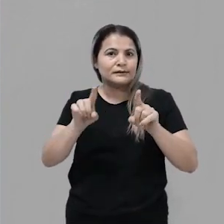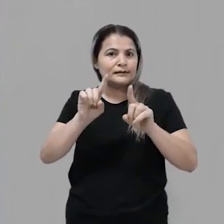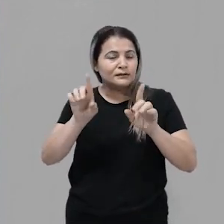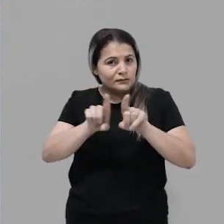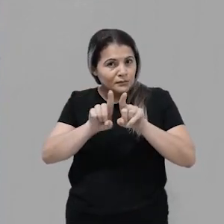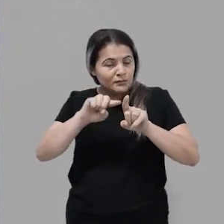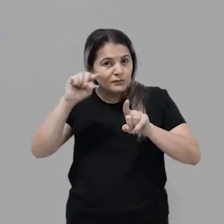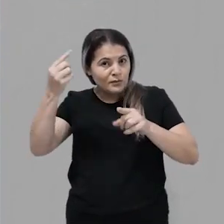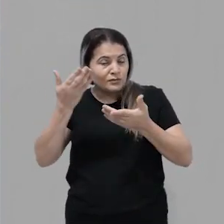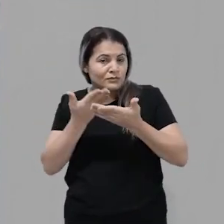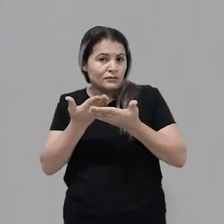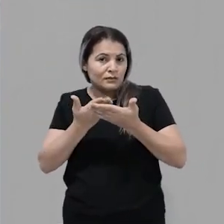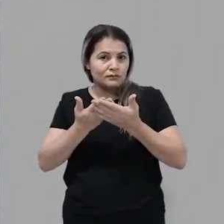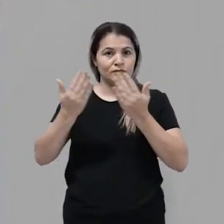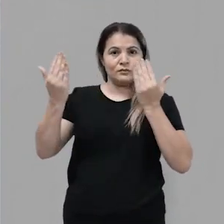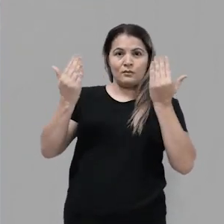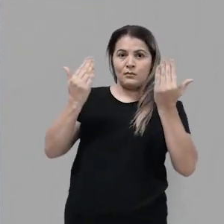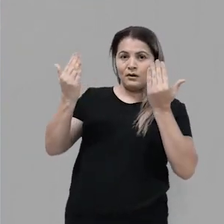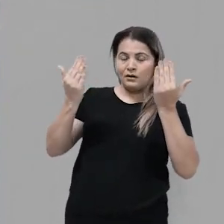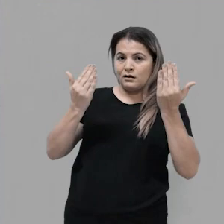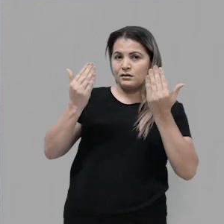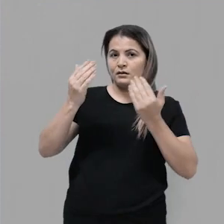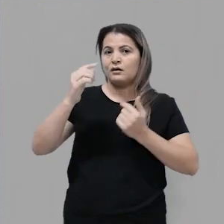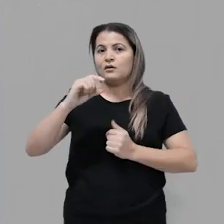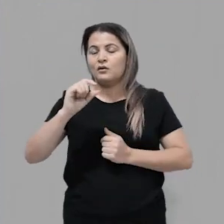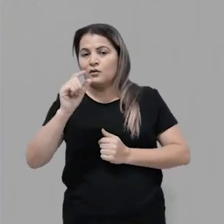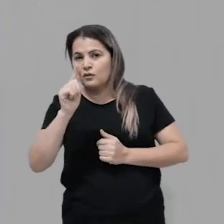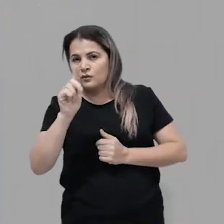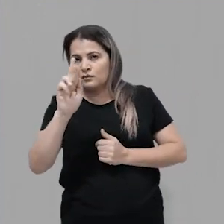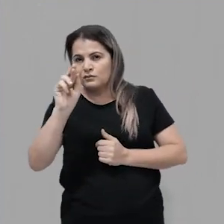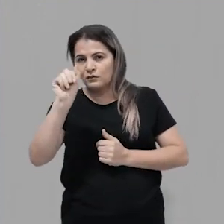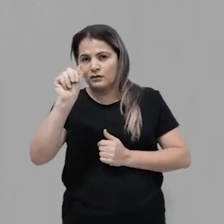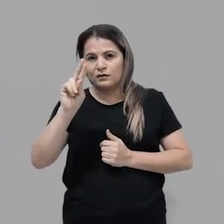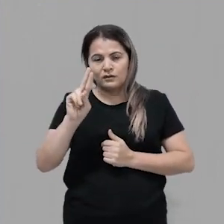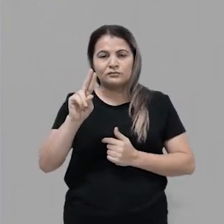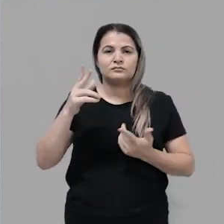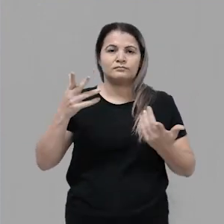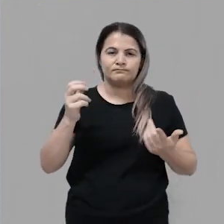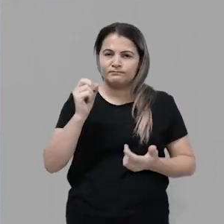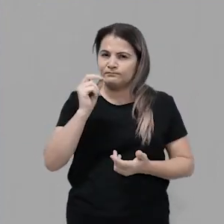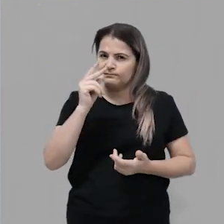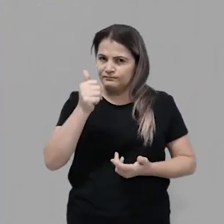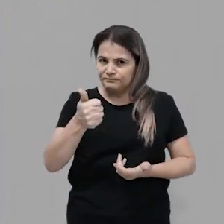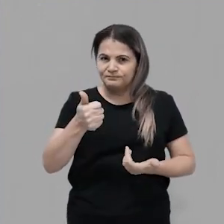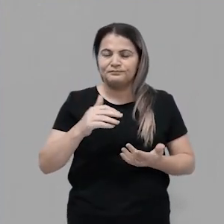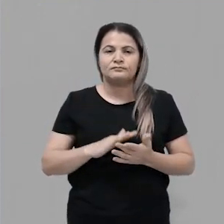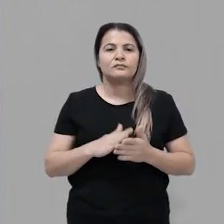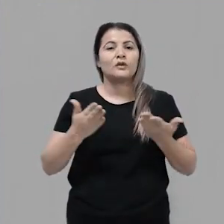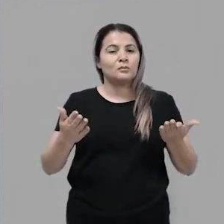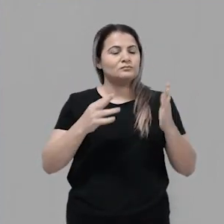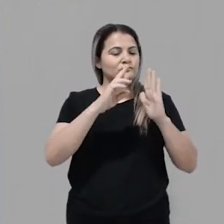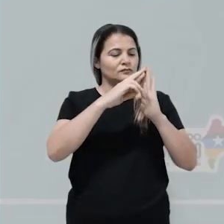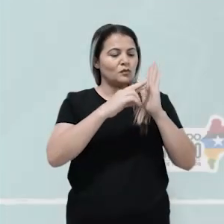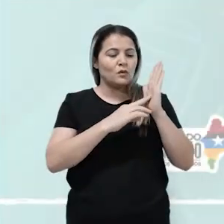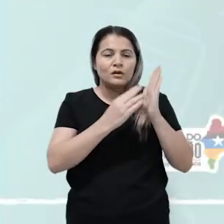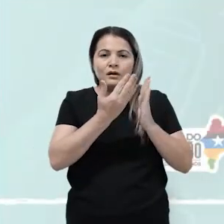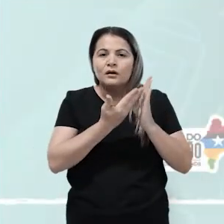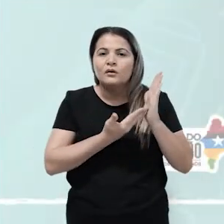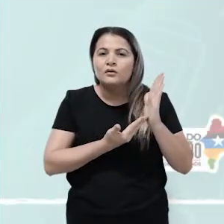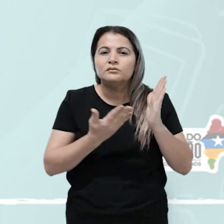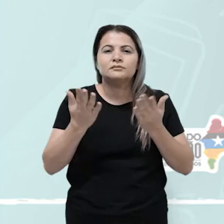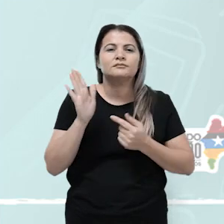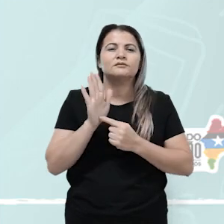os graus de comparação, comparativo e o superlativo, tá bom? Então, o nosso roteiro de hoje, nós vamos